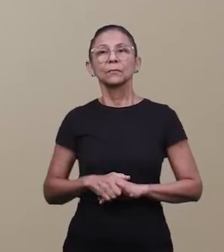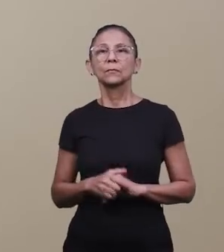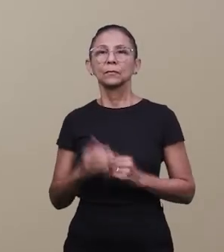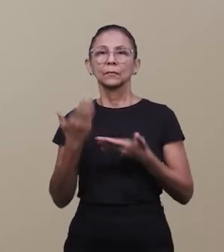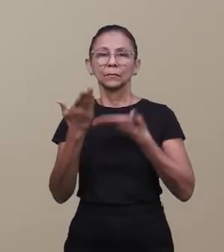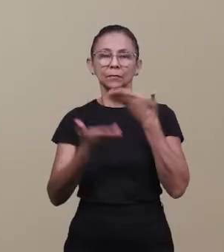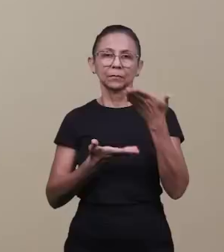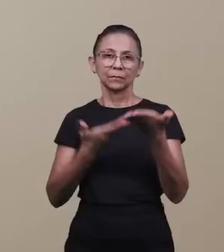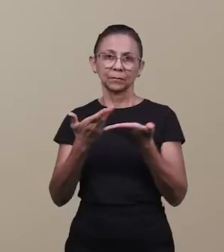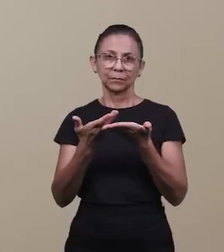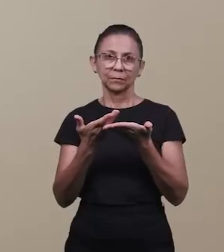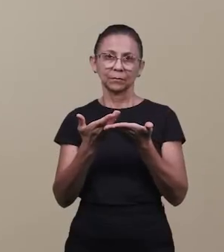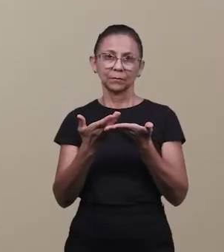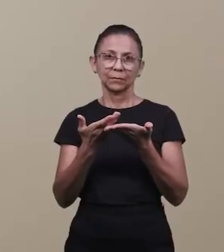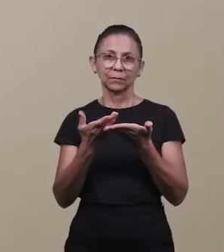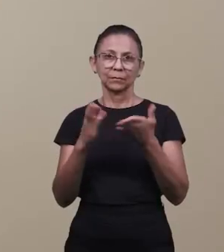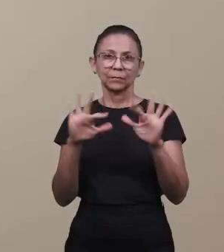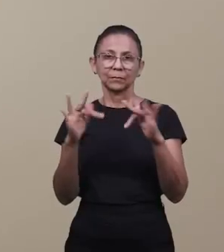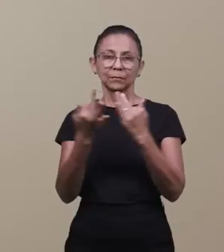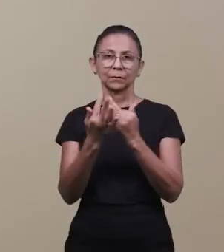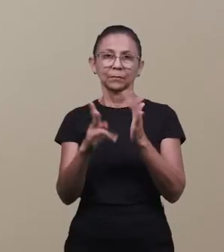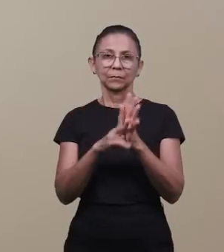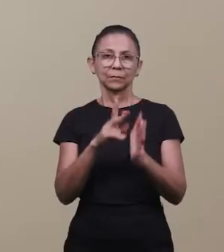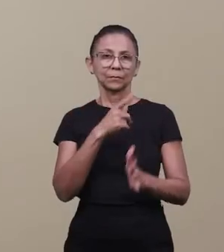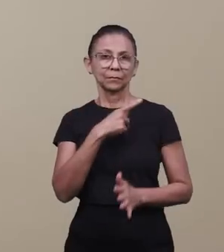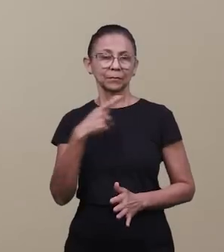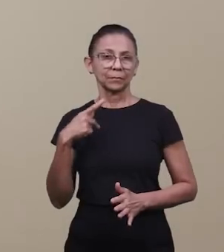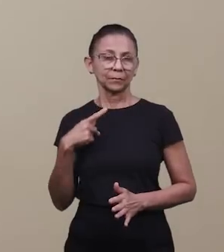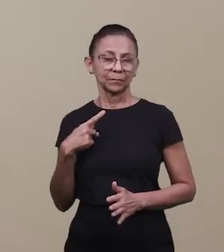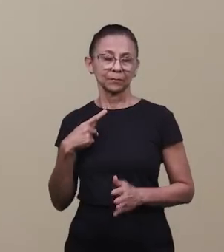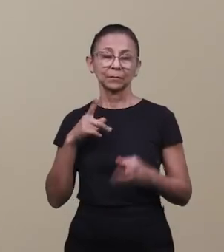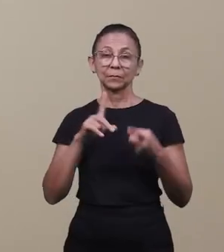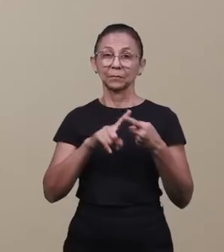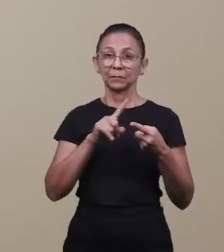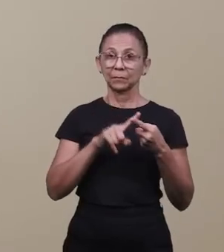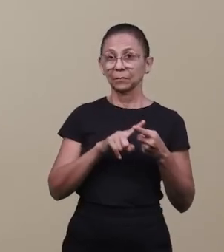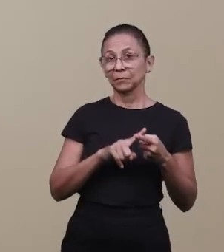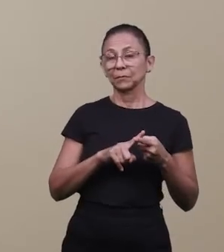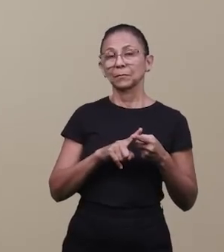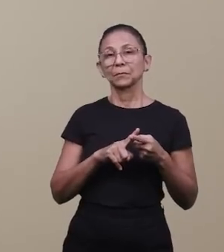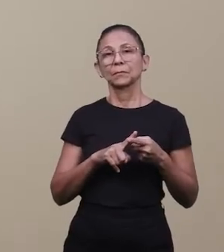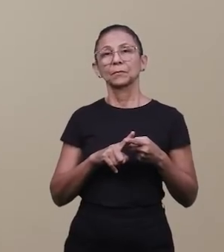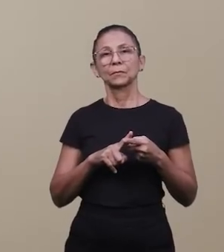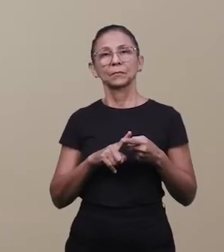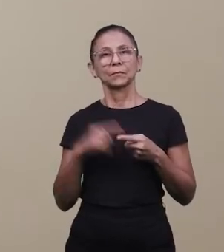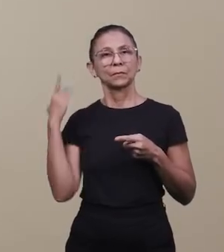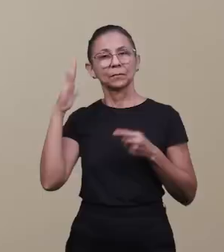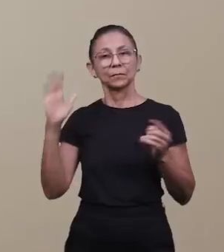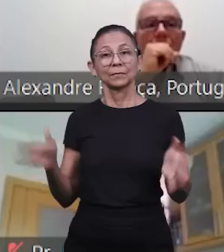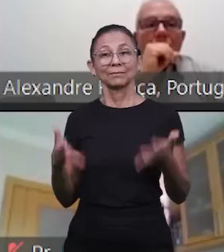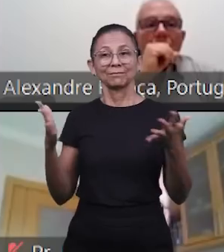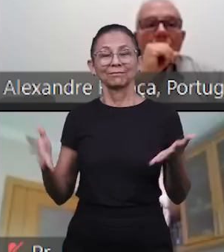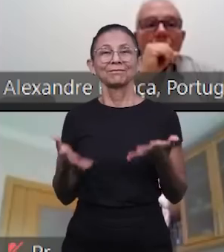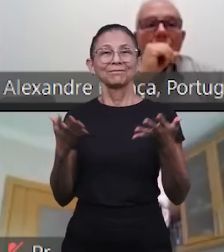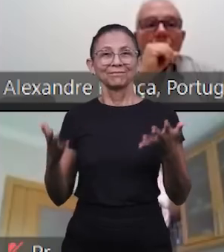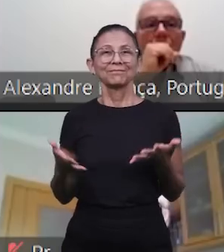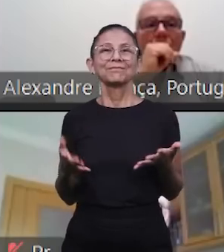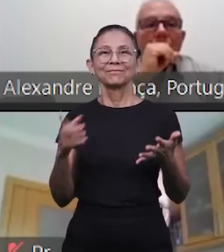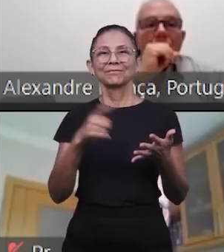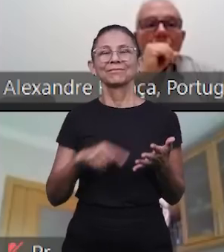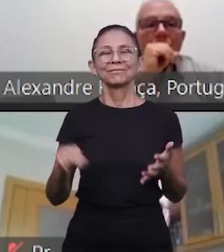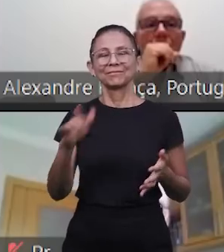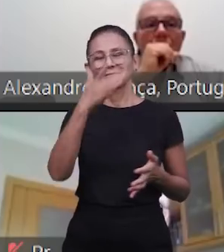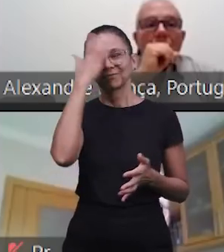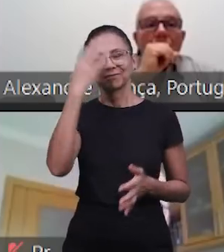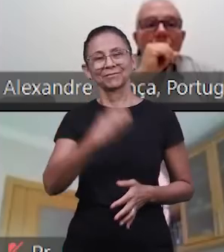a assistência às famílias dos pastores em Portugal. O período contou com 2 momentos. Uma palavra inicial de ânimo e